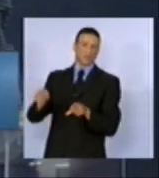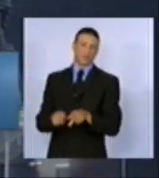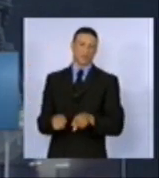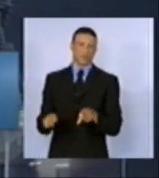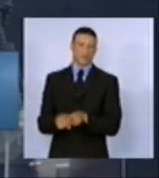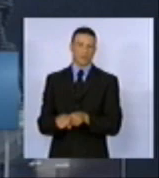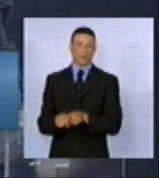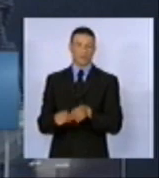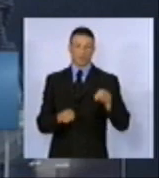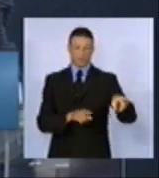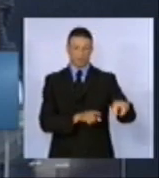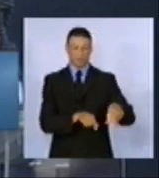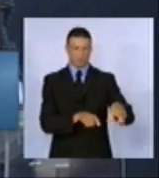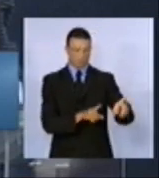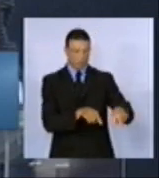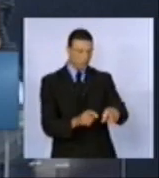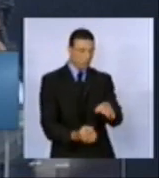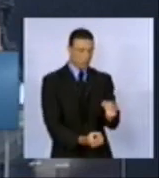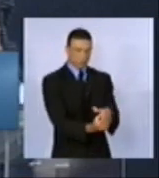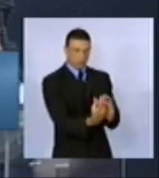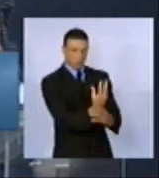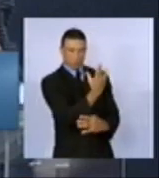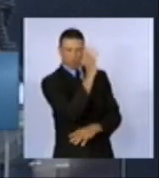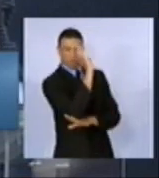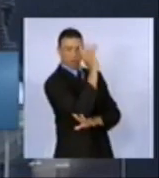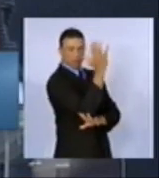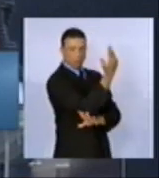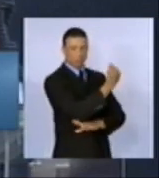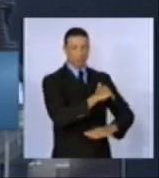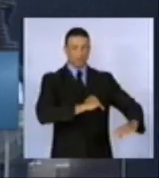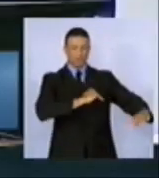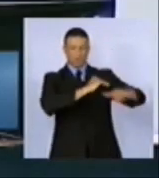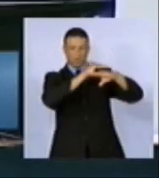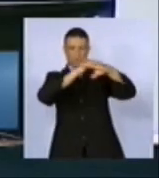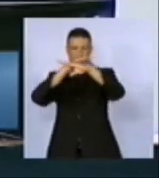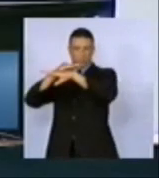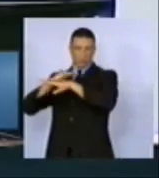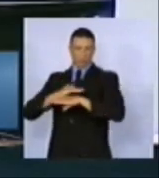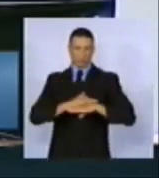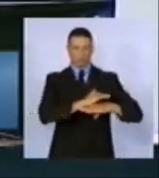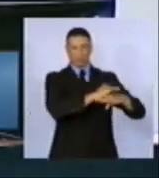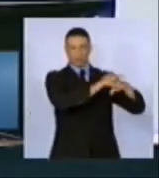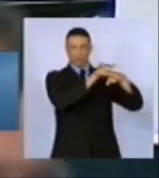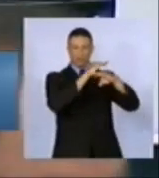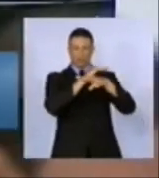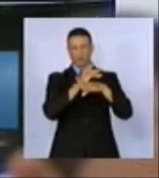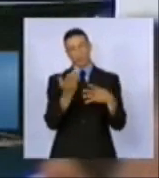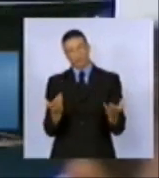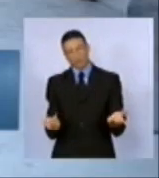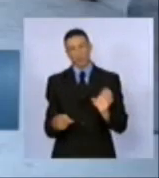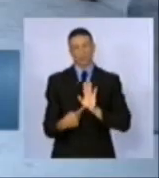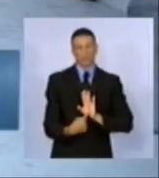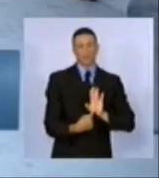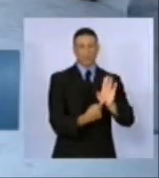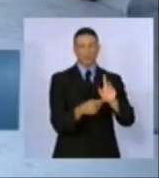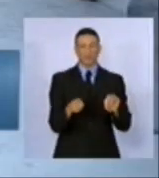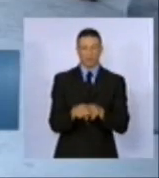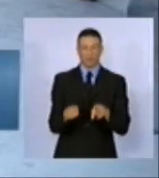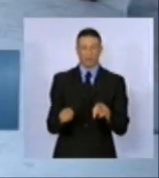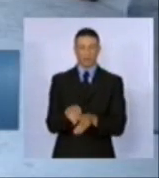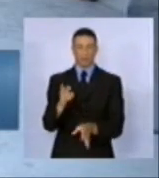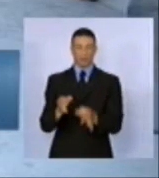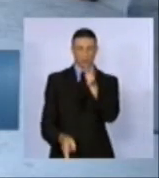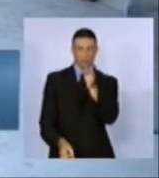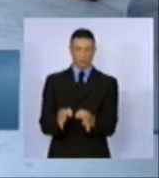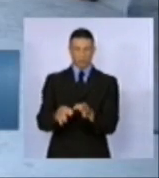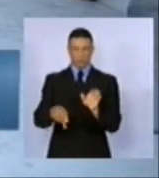cadeia produtiva para que possam cumprir de forma equitativa as condições legais ó e cita como exemplo o ordenamento jurídico do